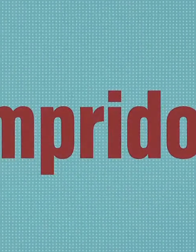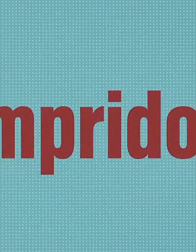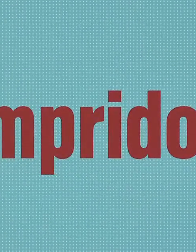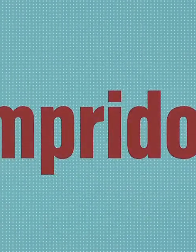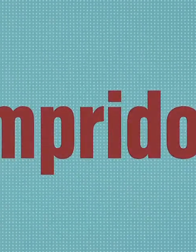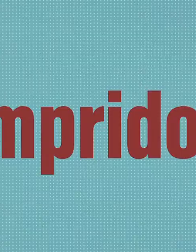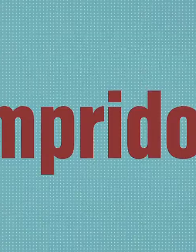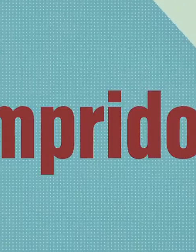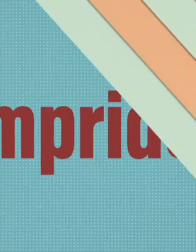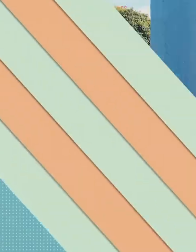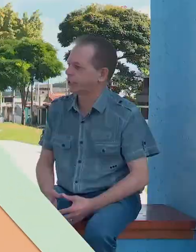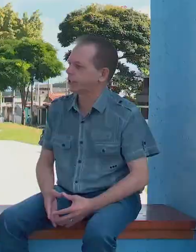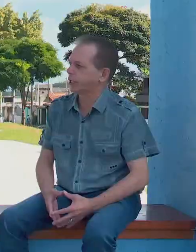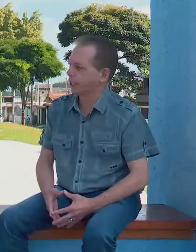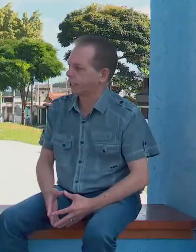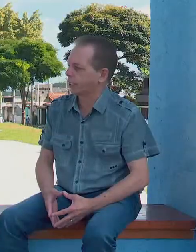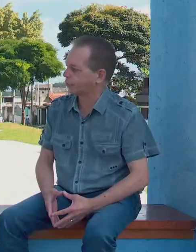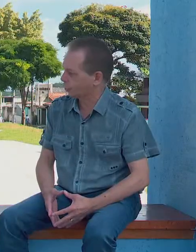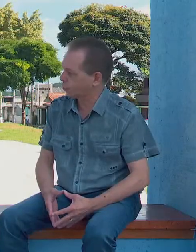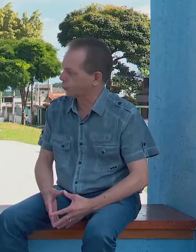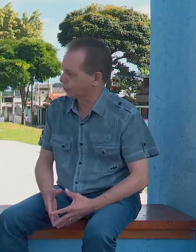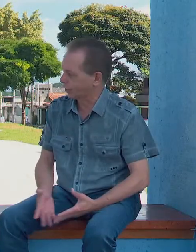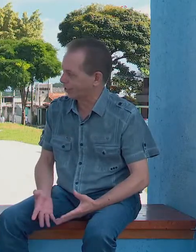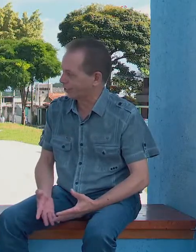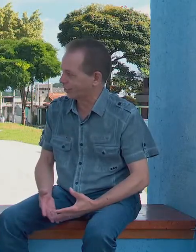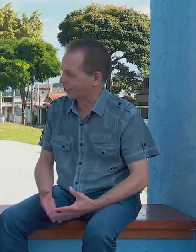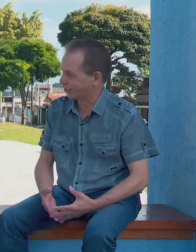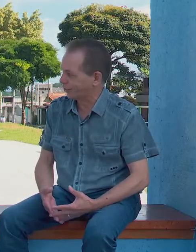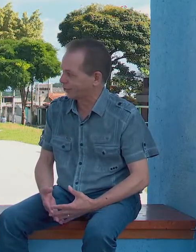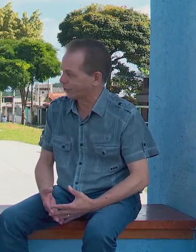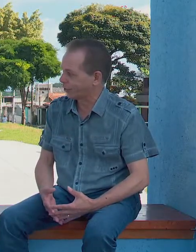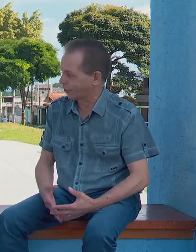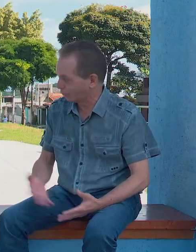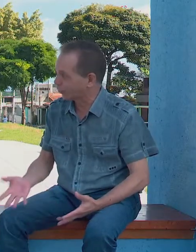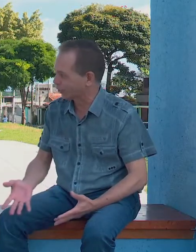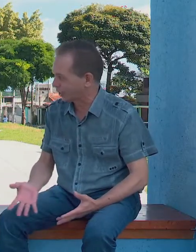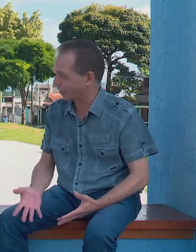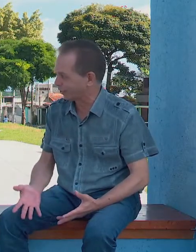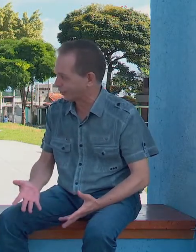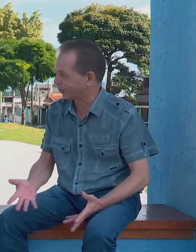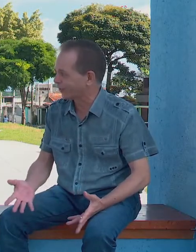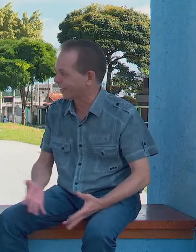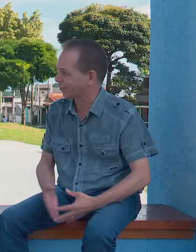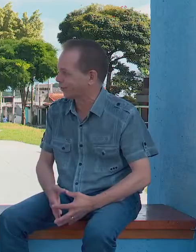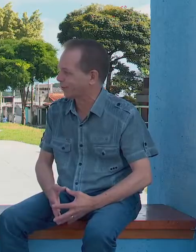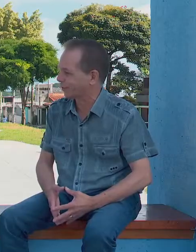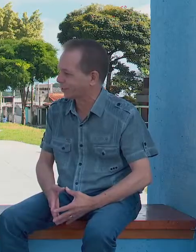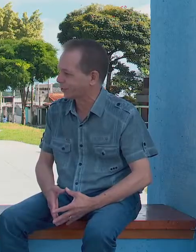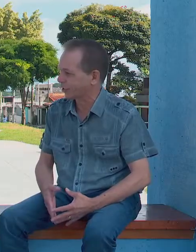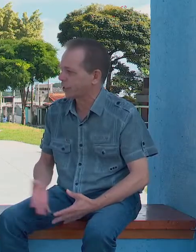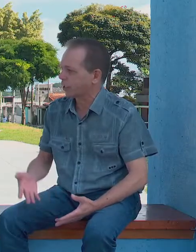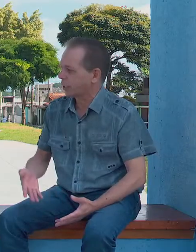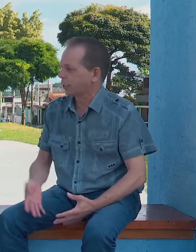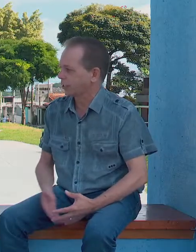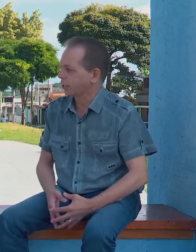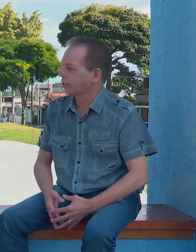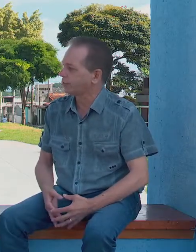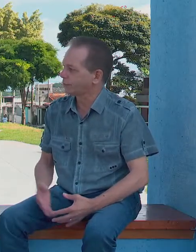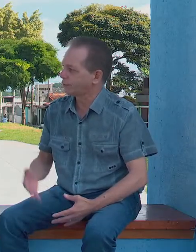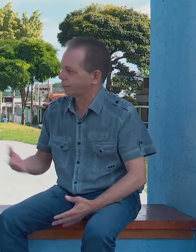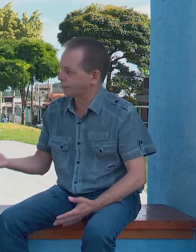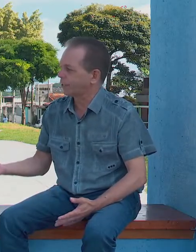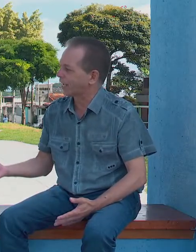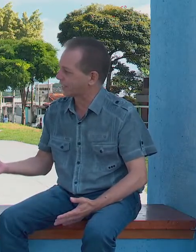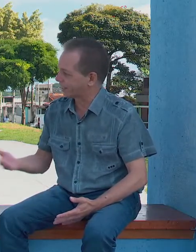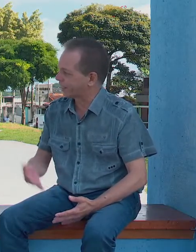Sou de Jacareí, nasci de Jacareí, nasci no Jardim Jacinto e hoje resido lá novamente.